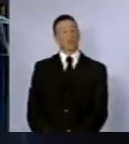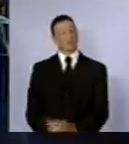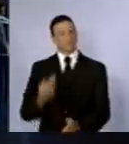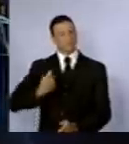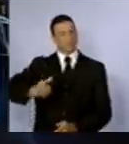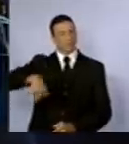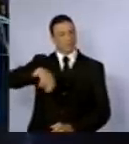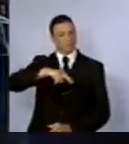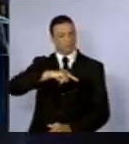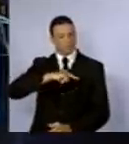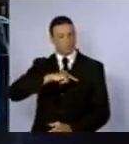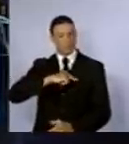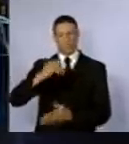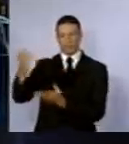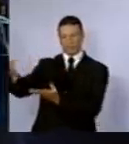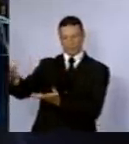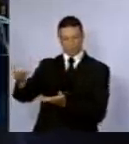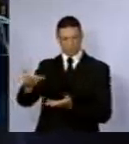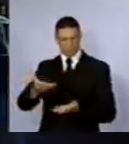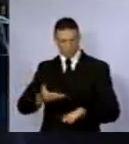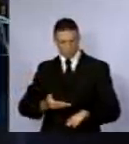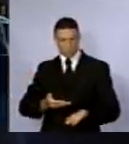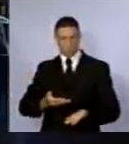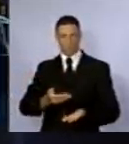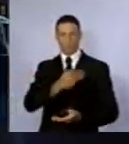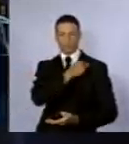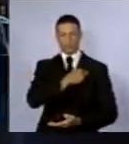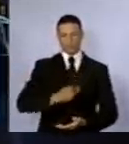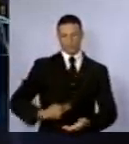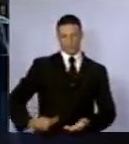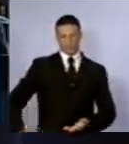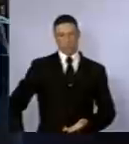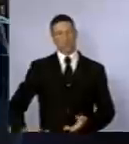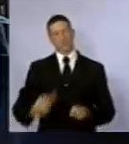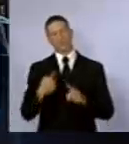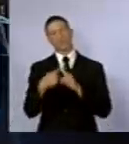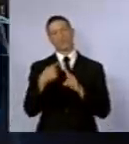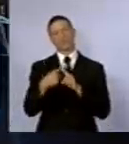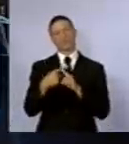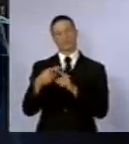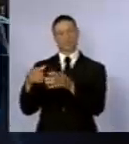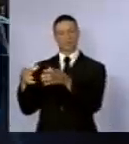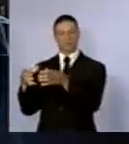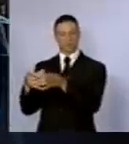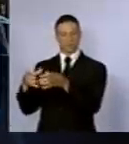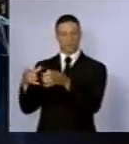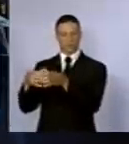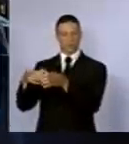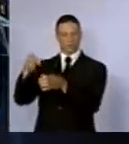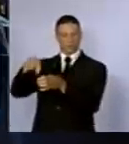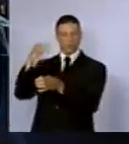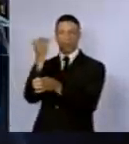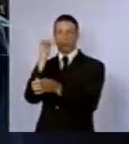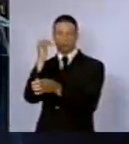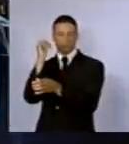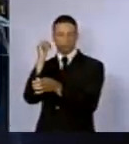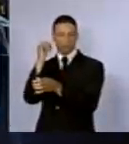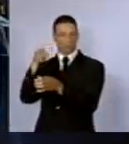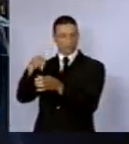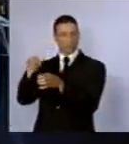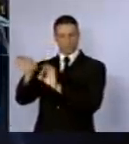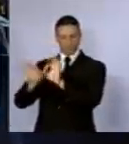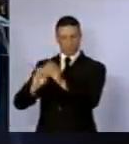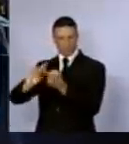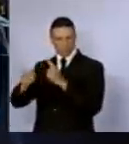Tivemos um convite específico do ministro, até porque o Ministério de Minas e Energia tem se debatido